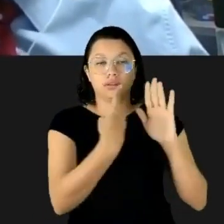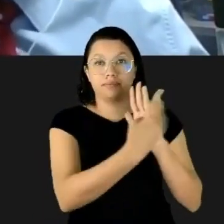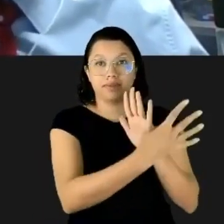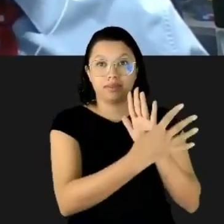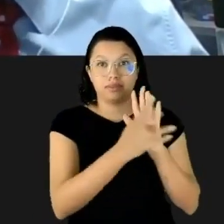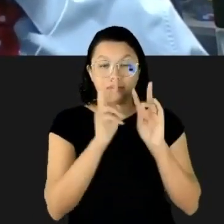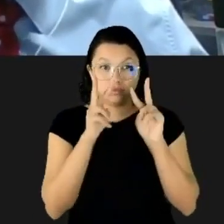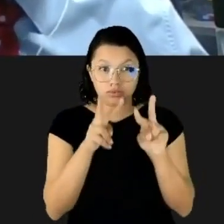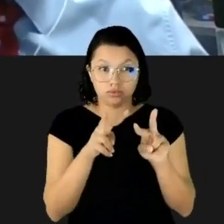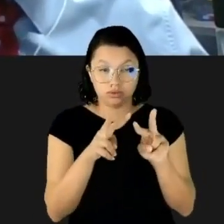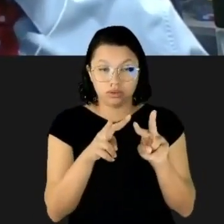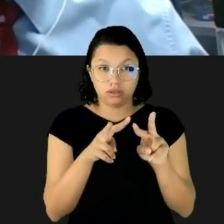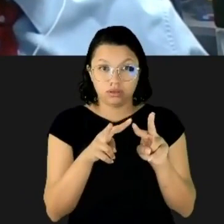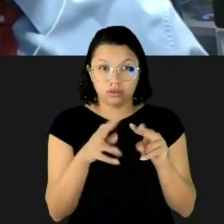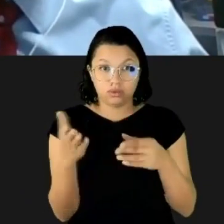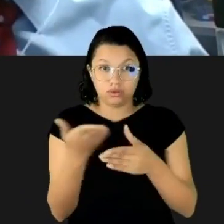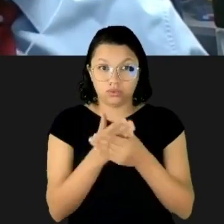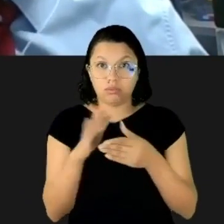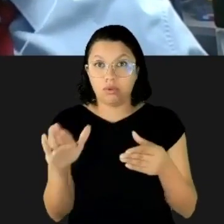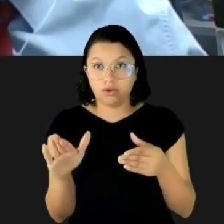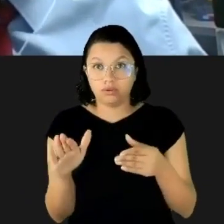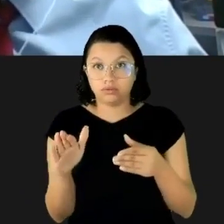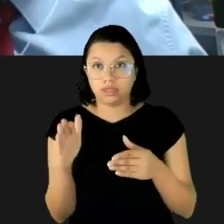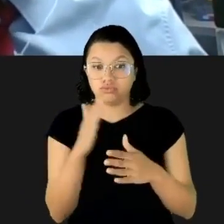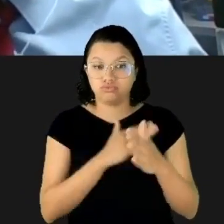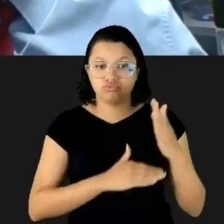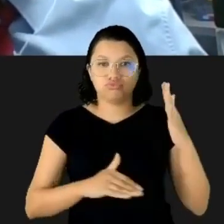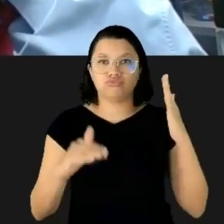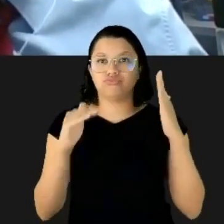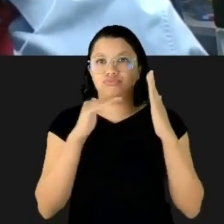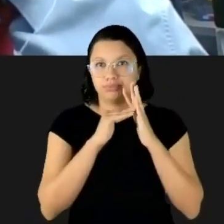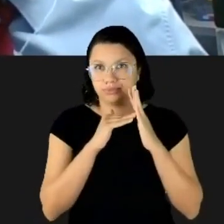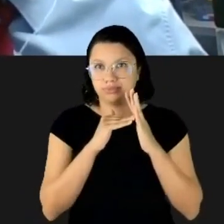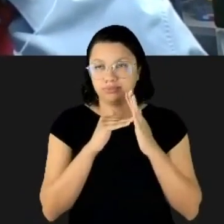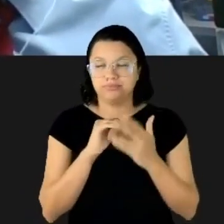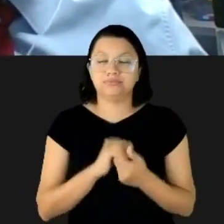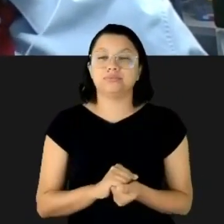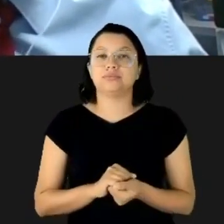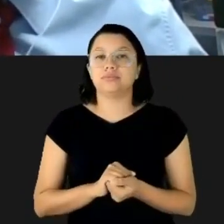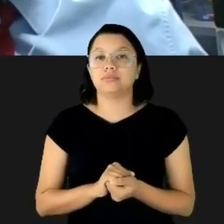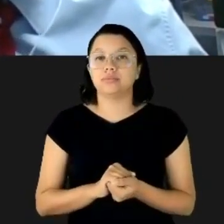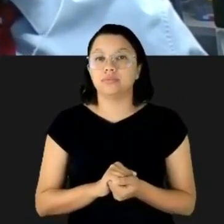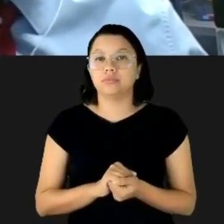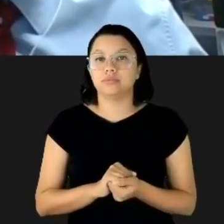olhando o processo o processo inteiro um